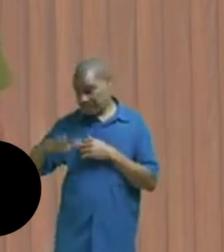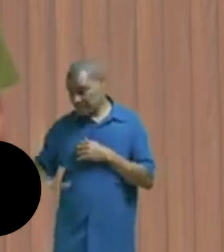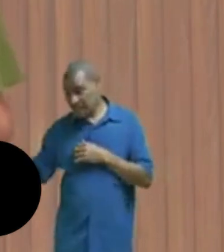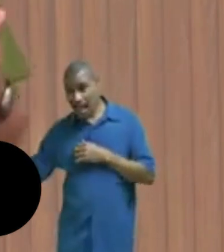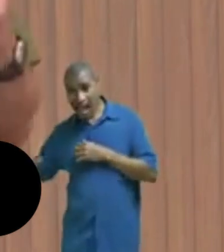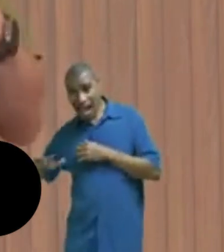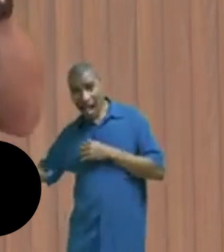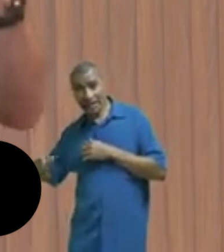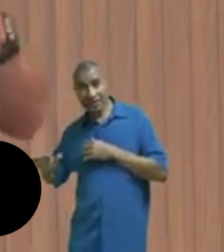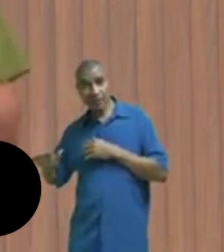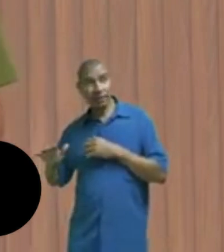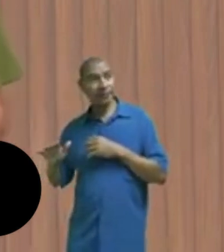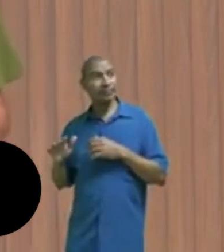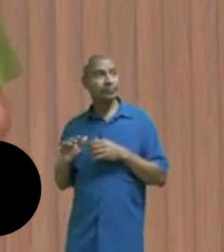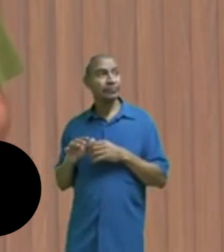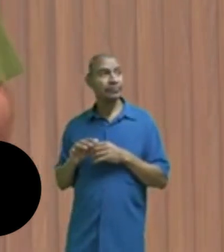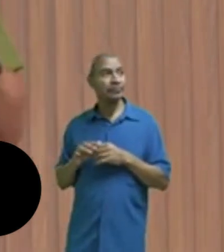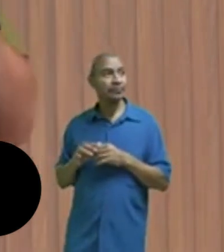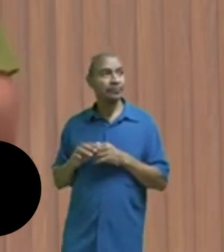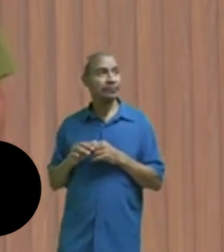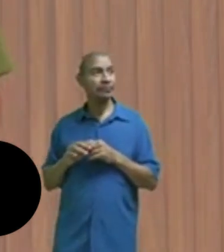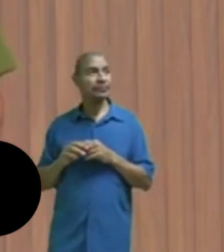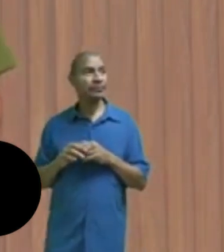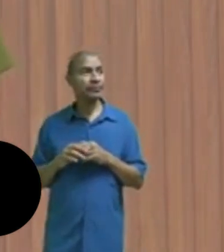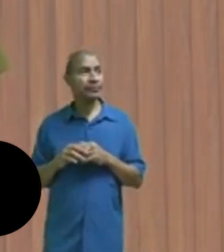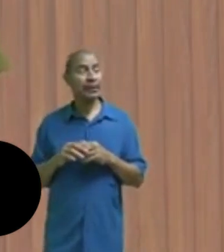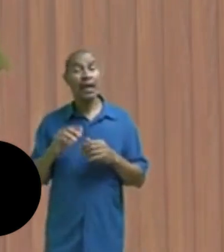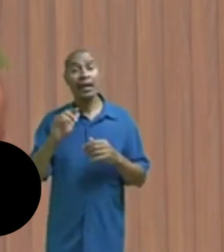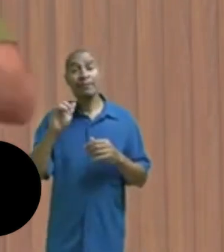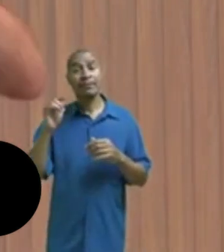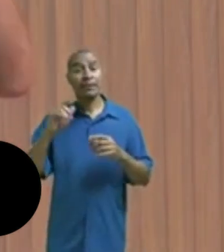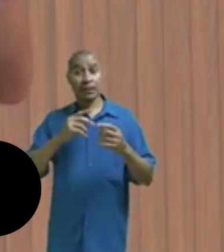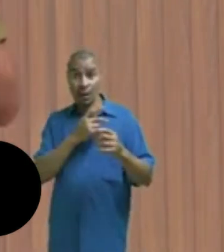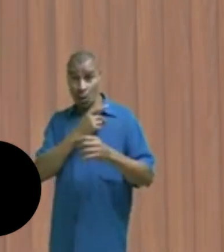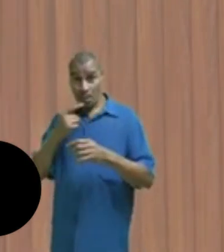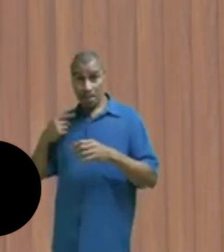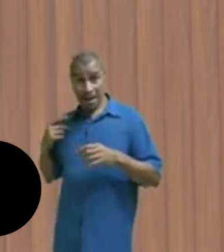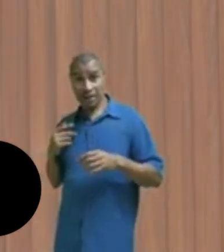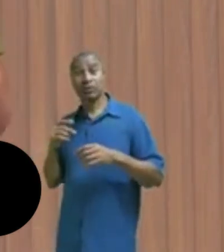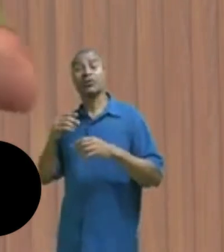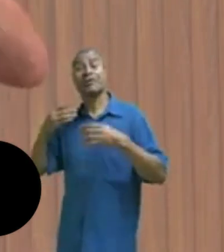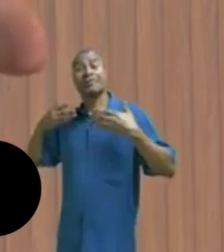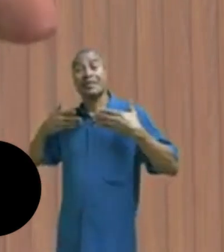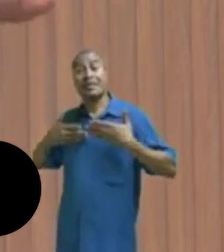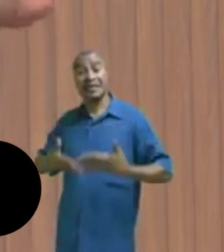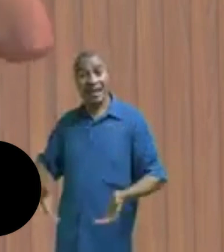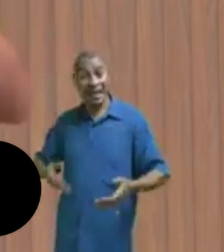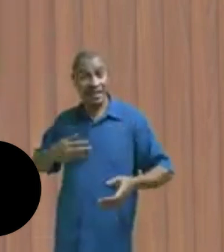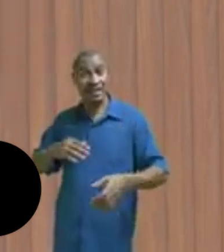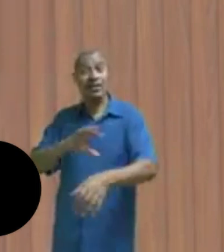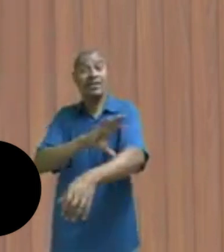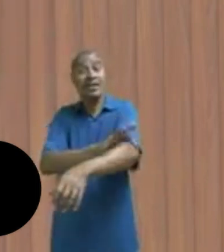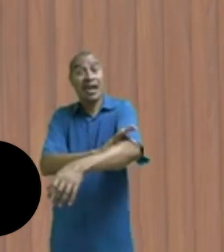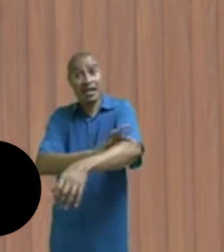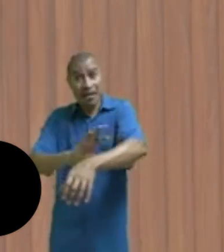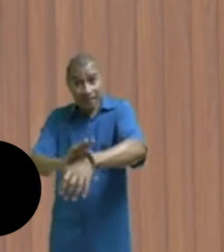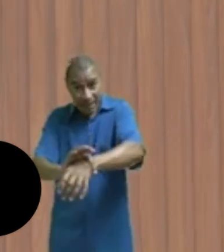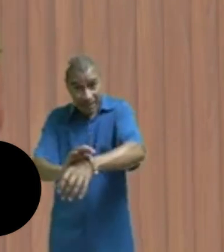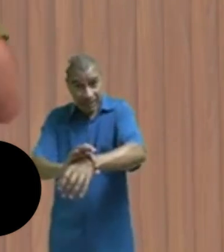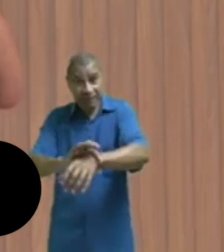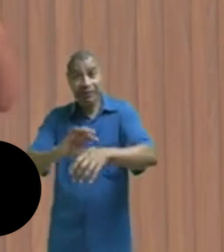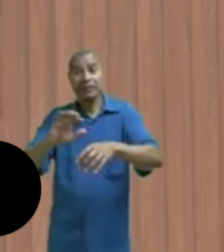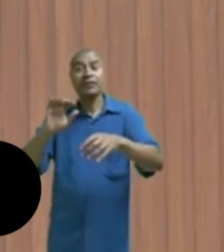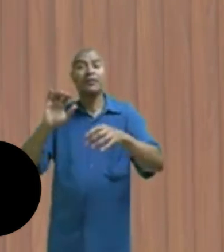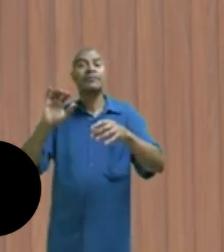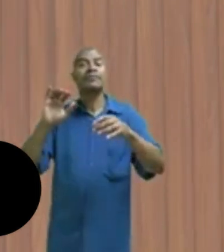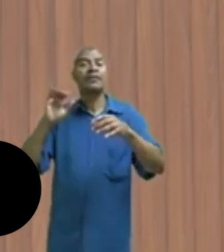aqui para os irmãos que eu nasci como cristão na Assembleia de Deus, aquela Assembleia de Deus histórica, tradicional, né? Enfim, eu